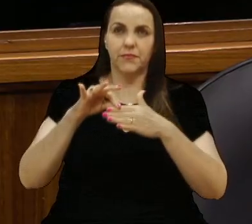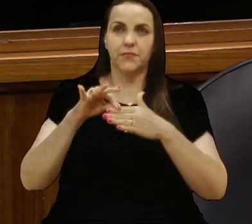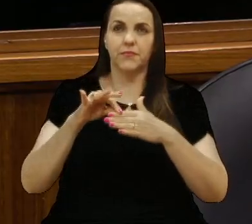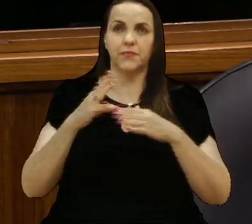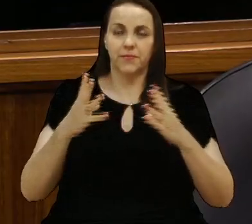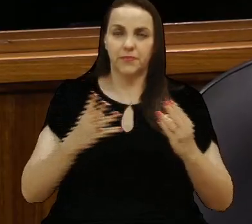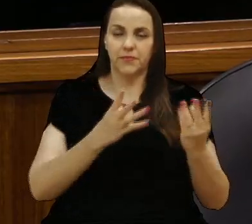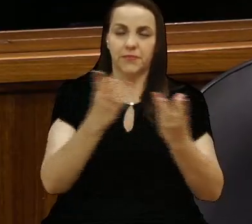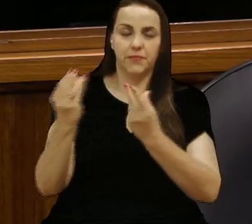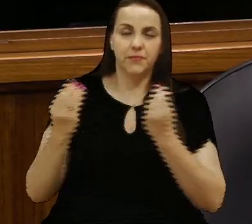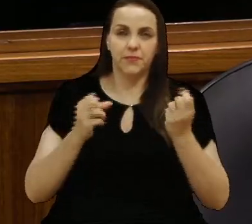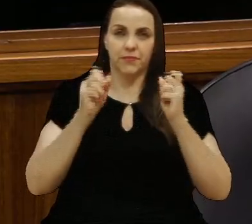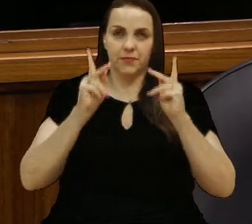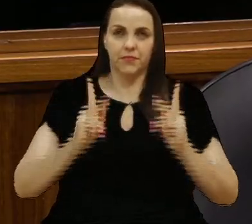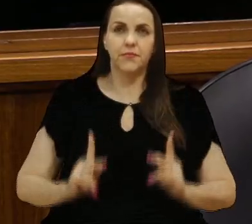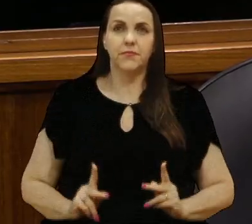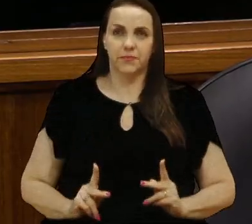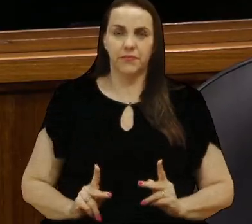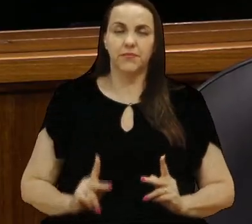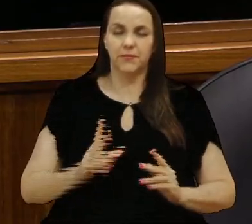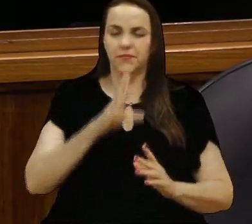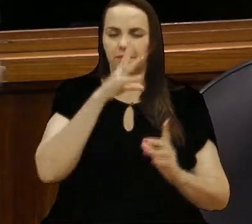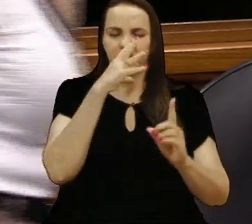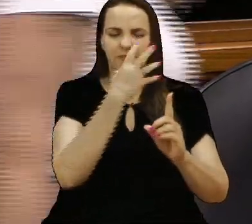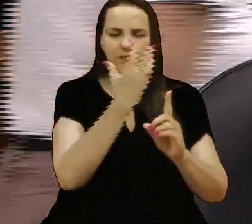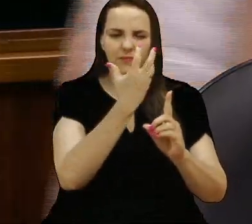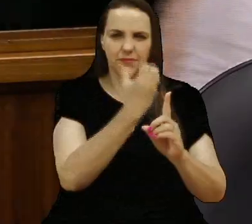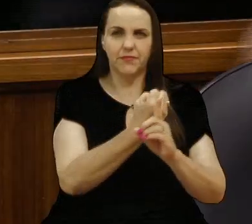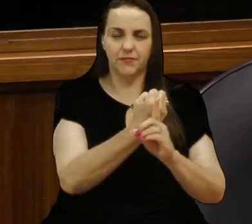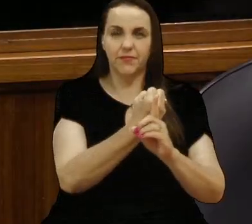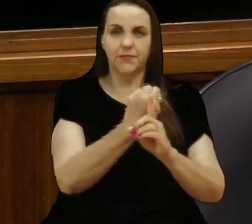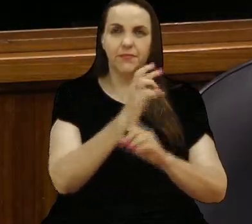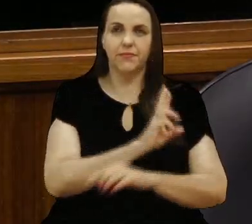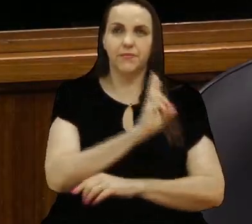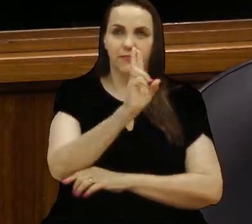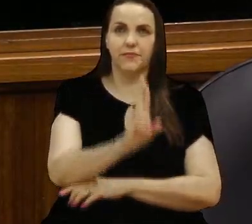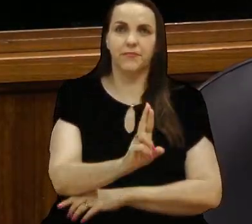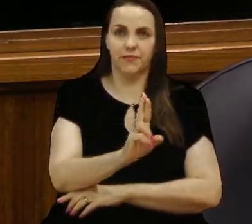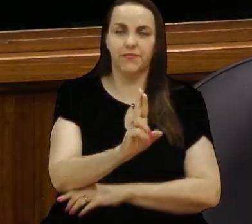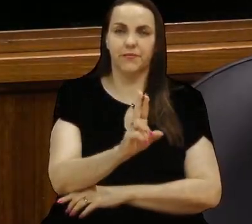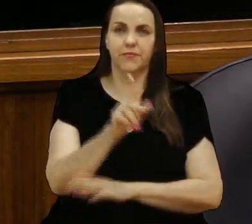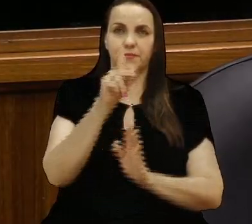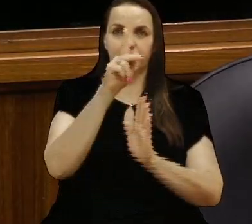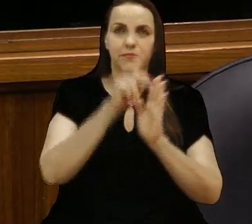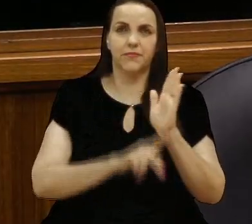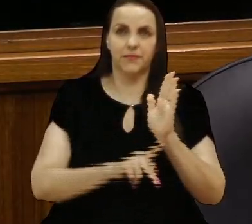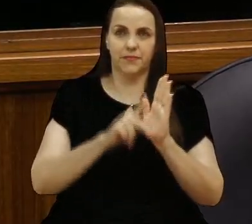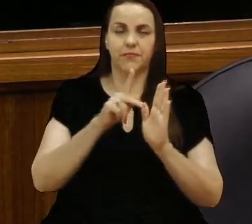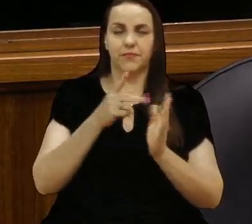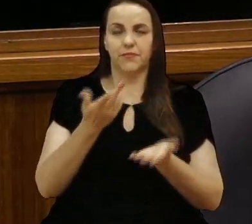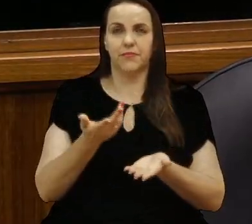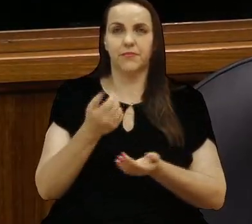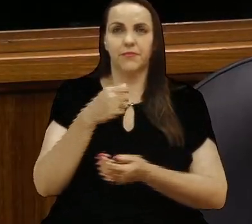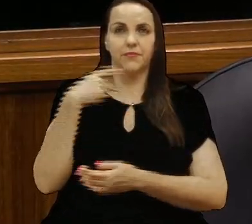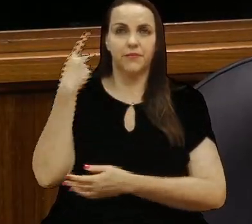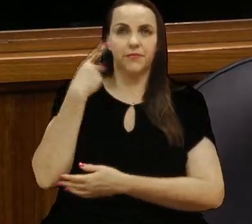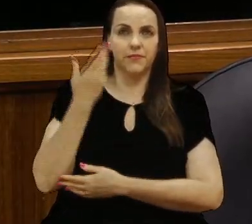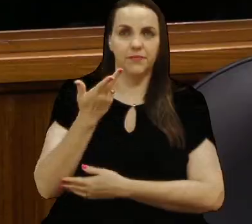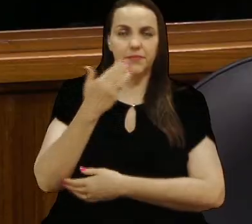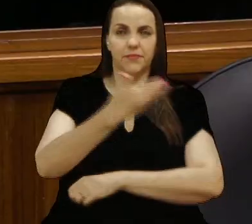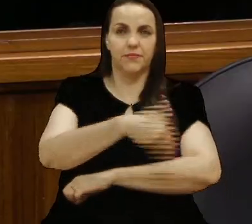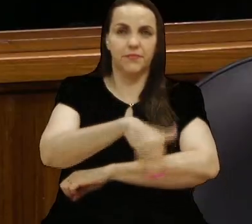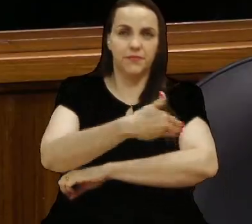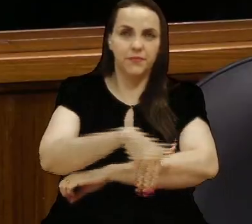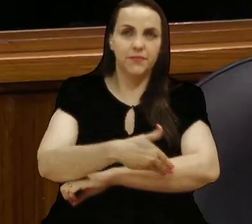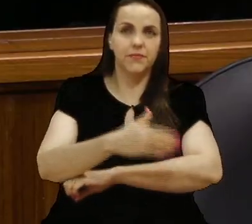muitas pessoas que nos inspiram, que irão estar representando o nosso projeto político nas ruas